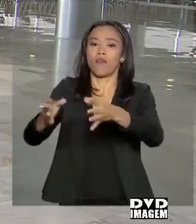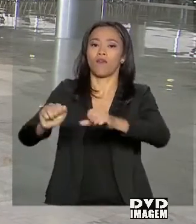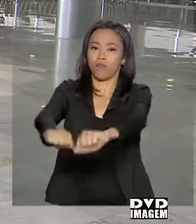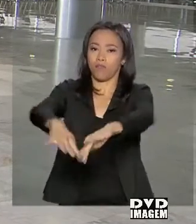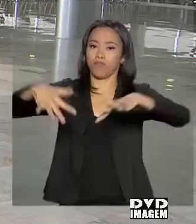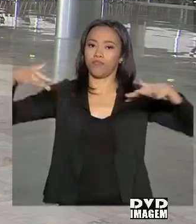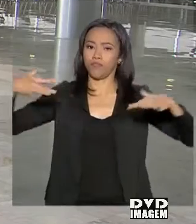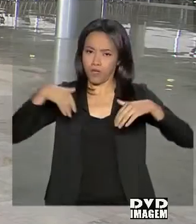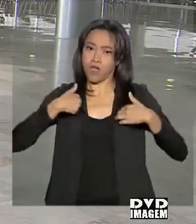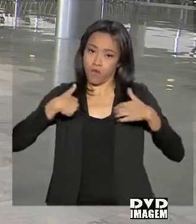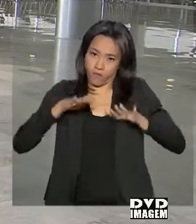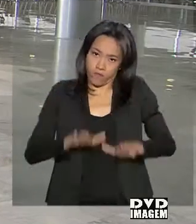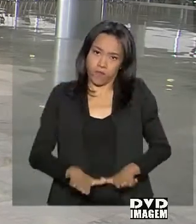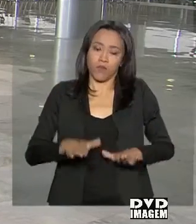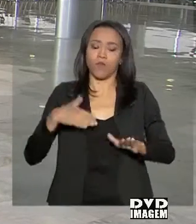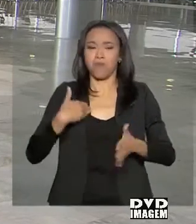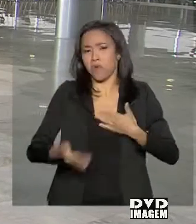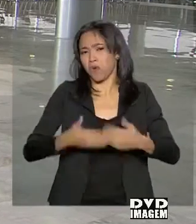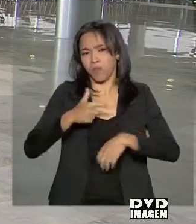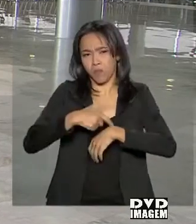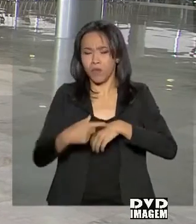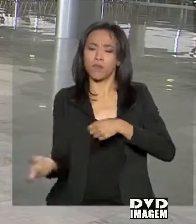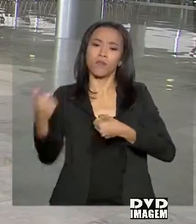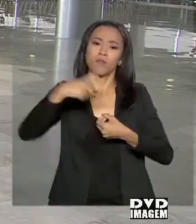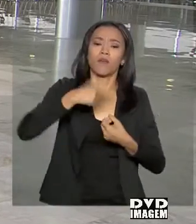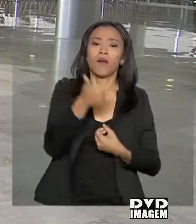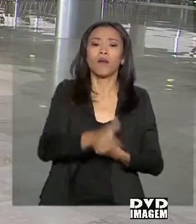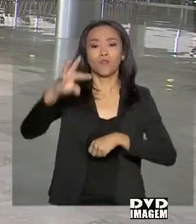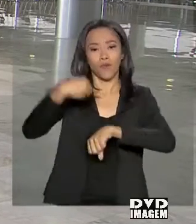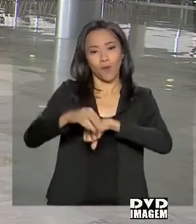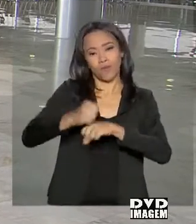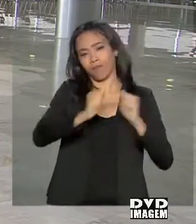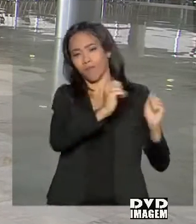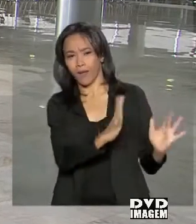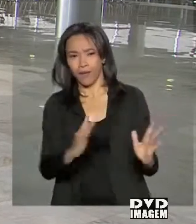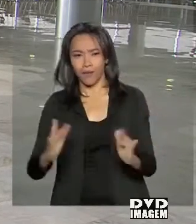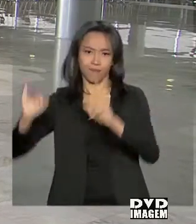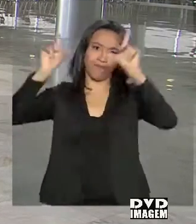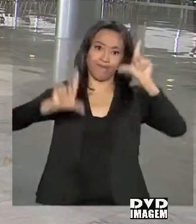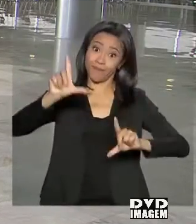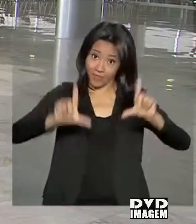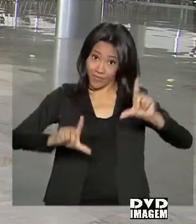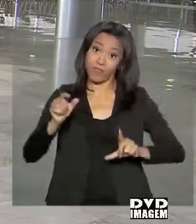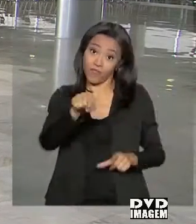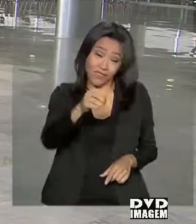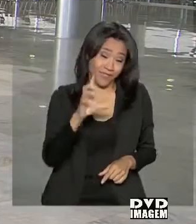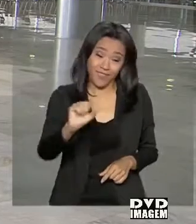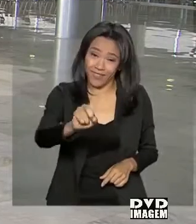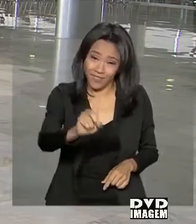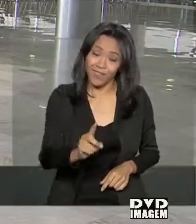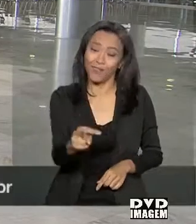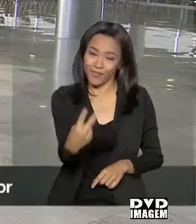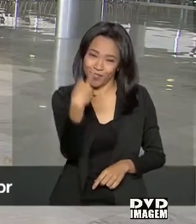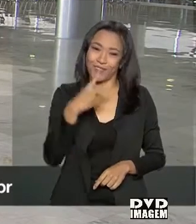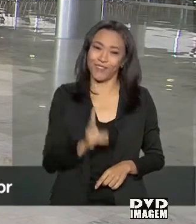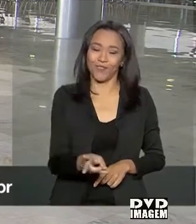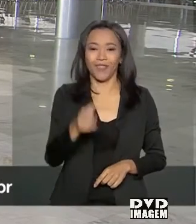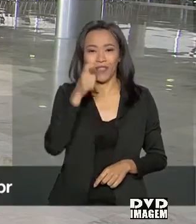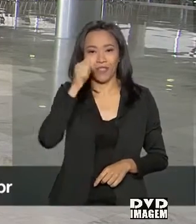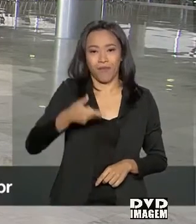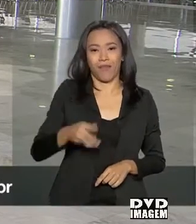continuo por aqui, volto a qualquer momento com outras informações ao longo da nossa programação. E você não saia daí, continue com a